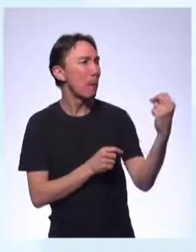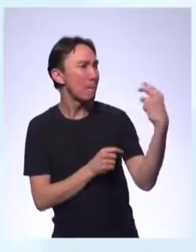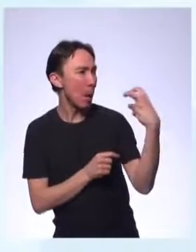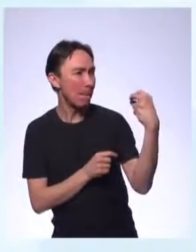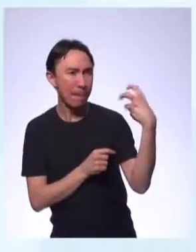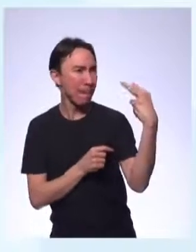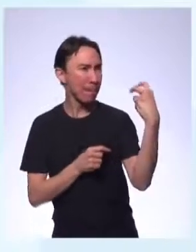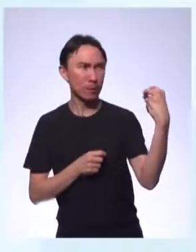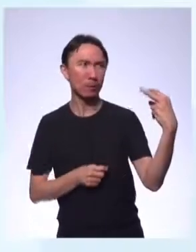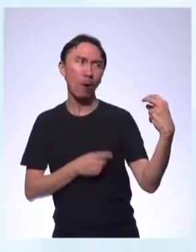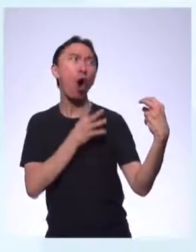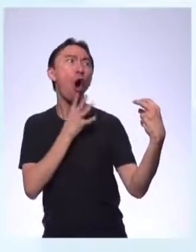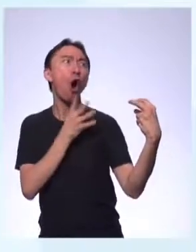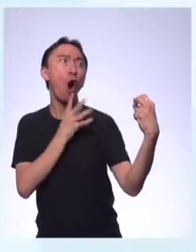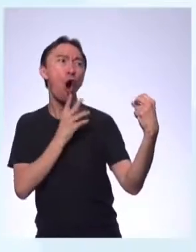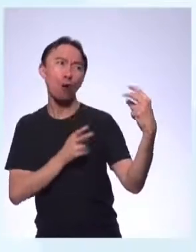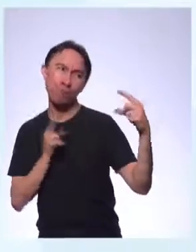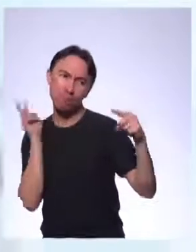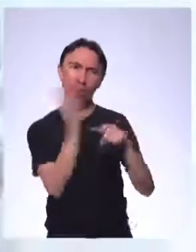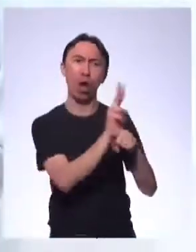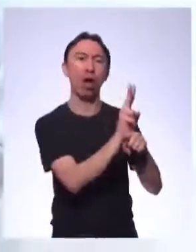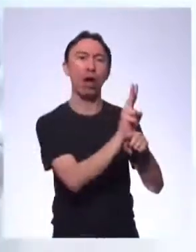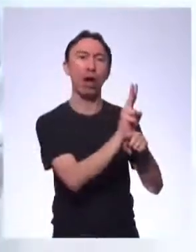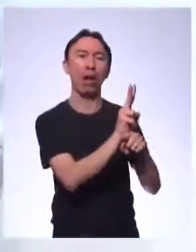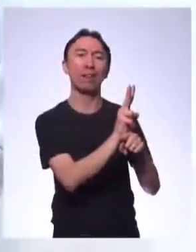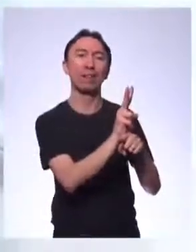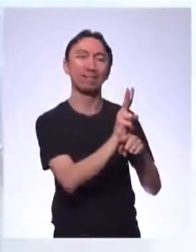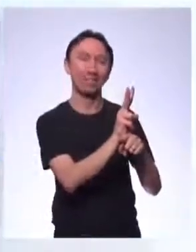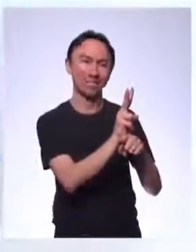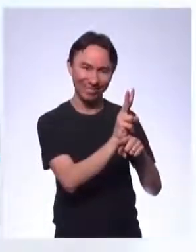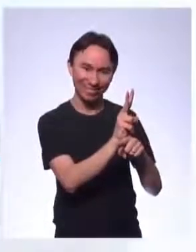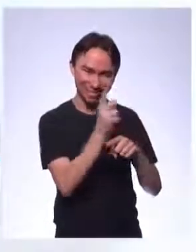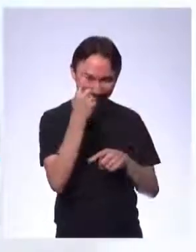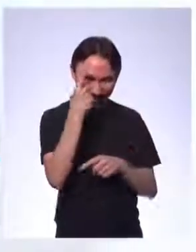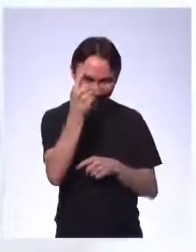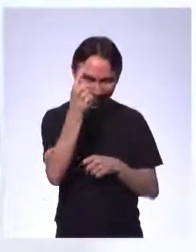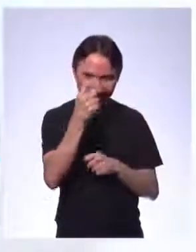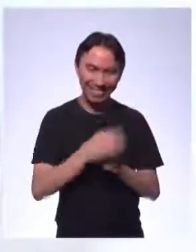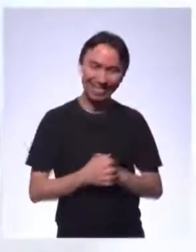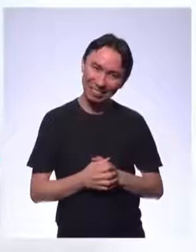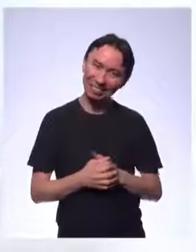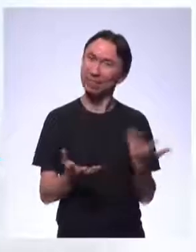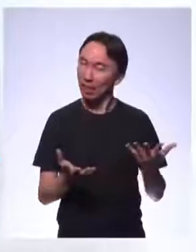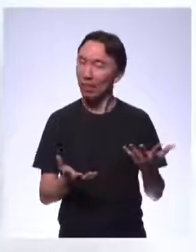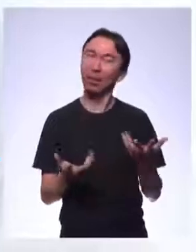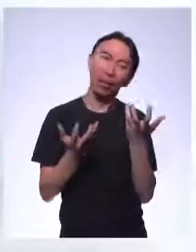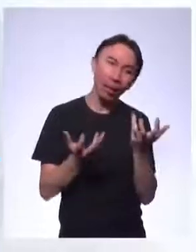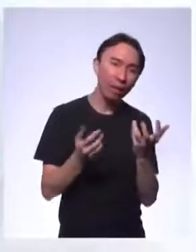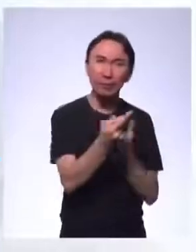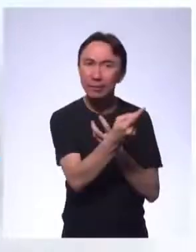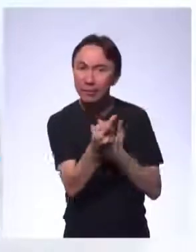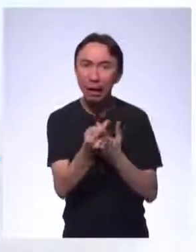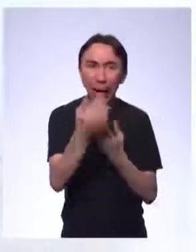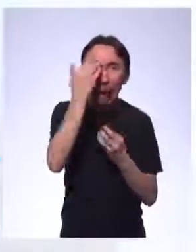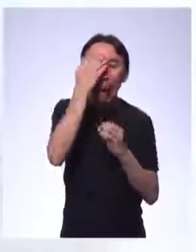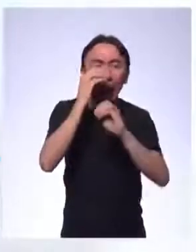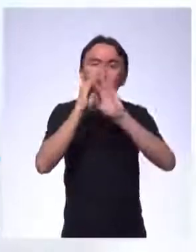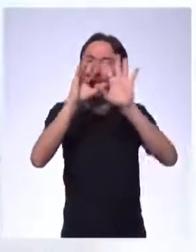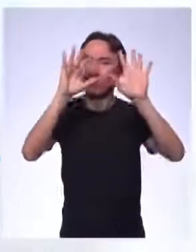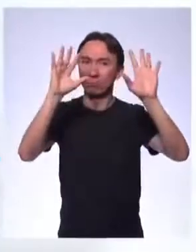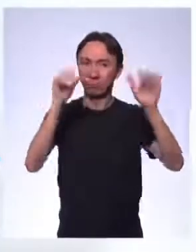e defender o nosso corpo contra esse inimigo. Tudo bem, gente? Eu espero que tenha ficado mais ou menos claro.